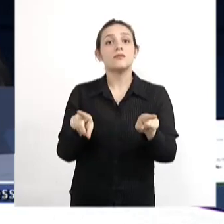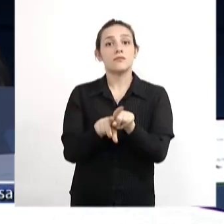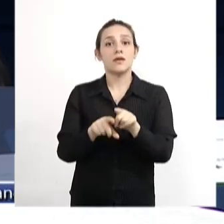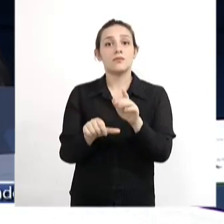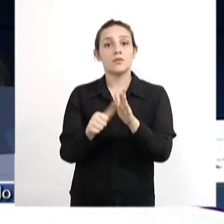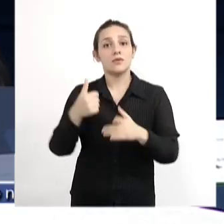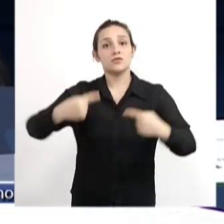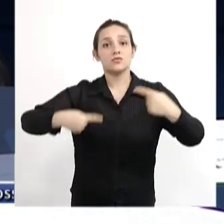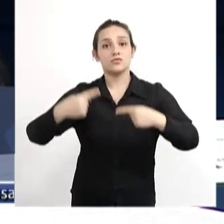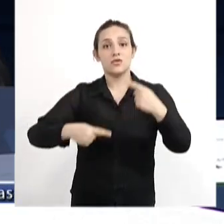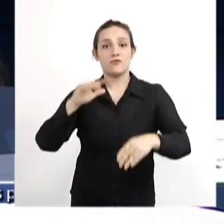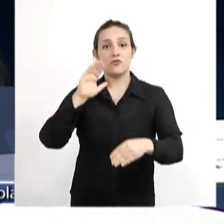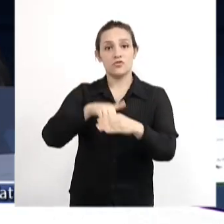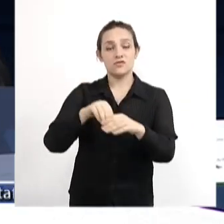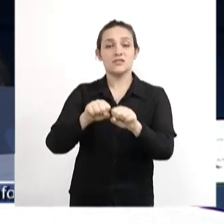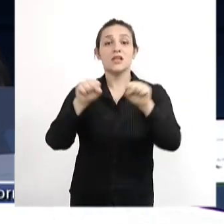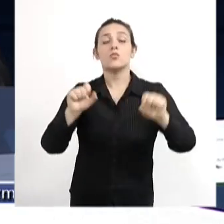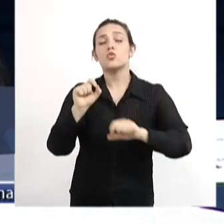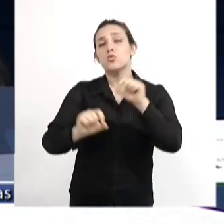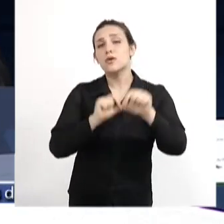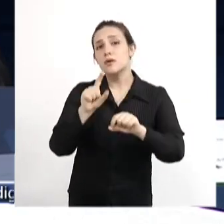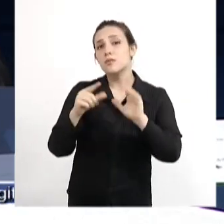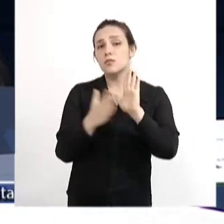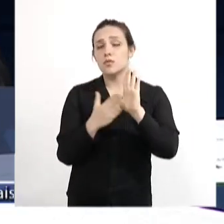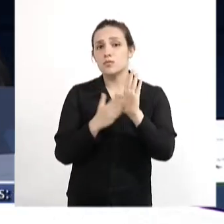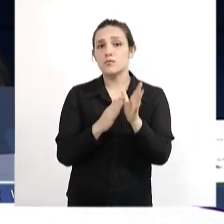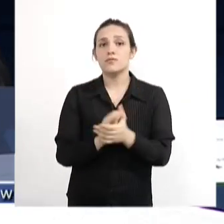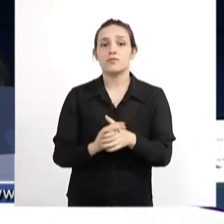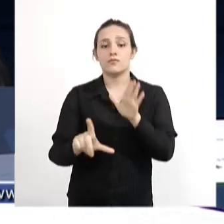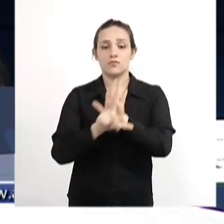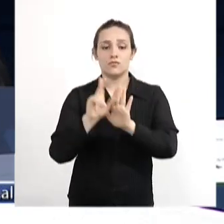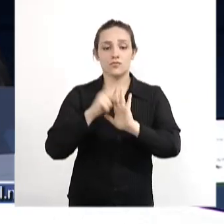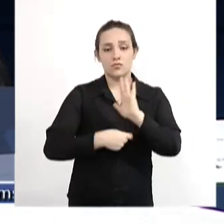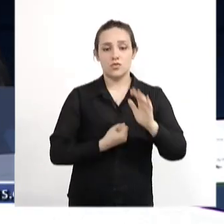votação eletrônica as seguintes proposições. Projeto de lei número